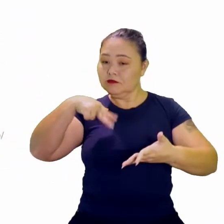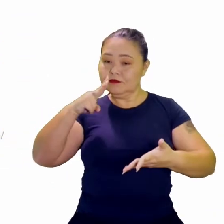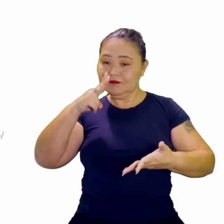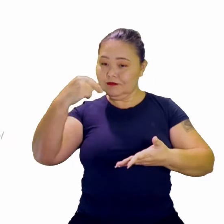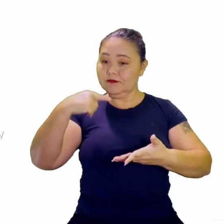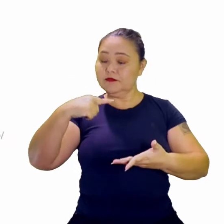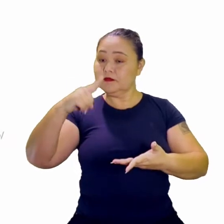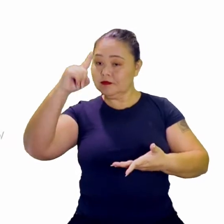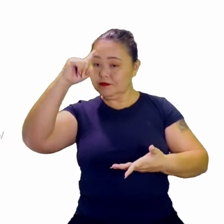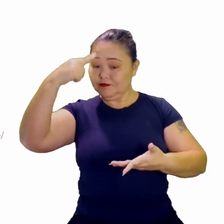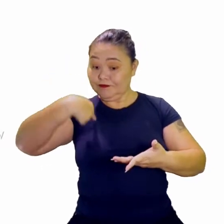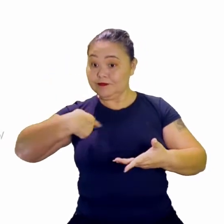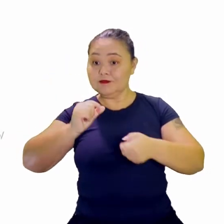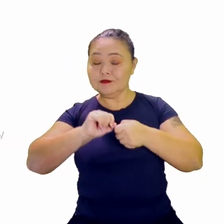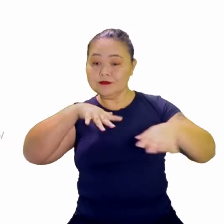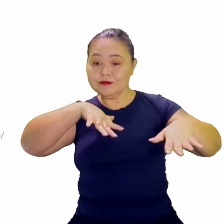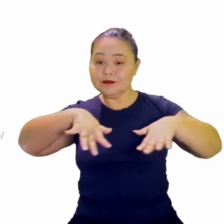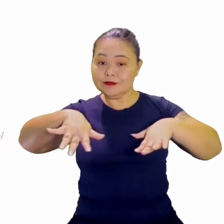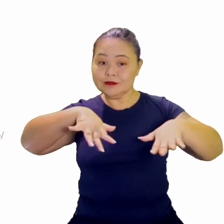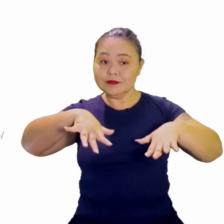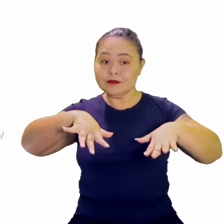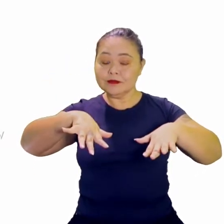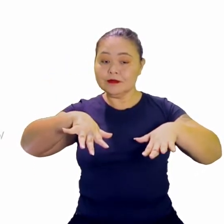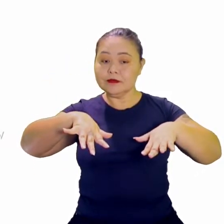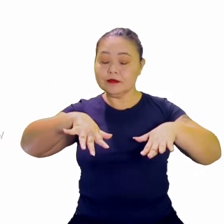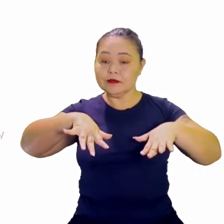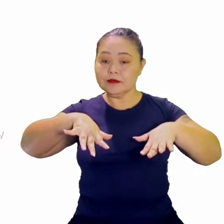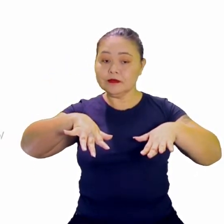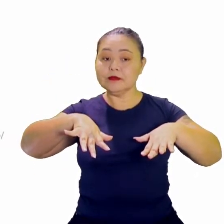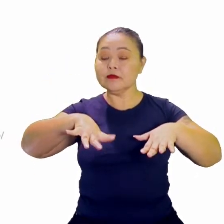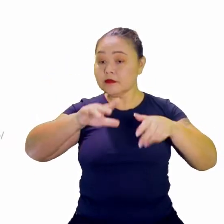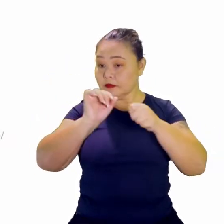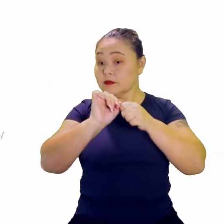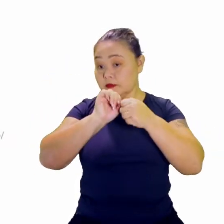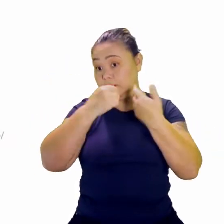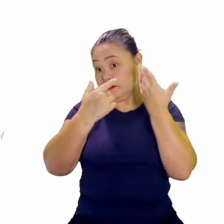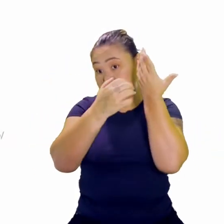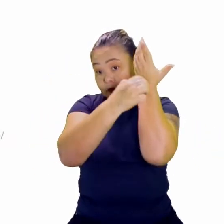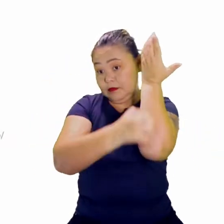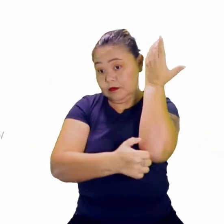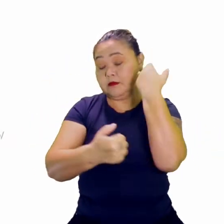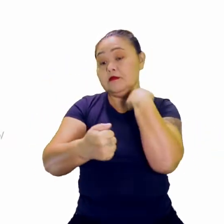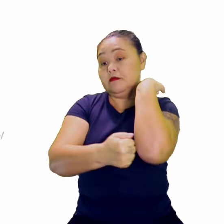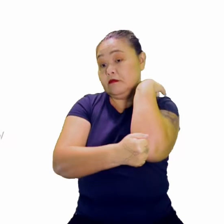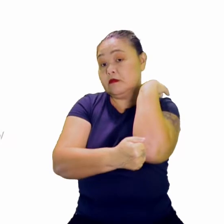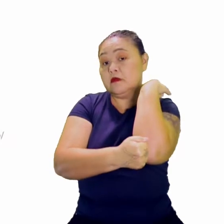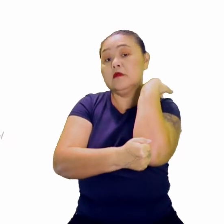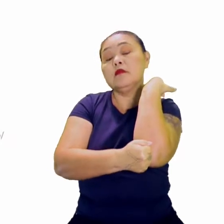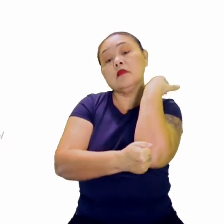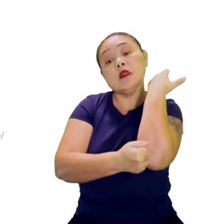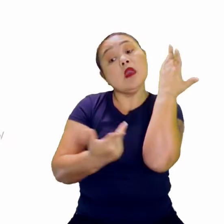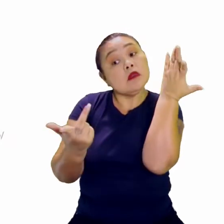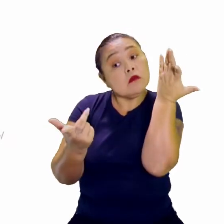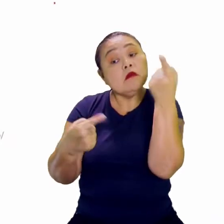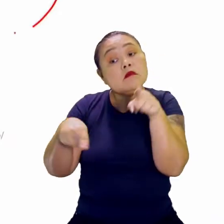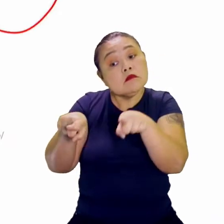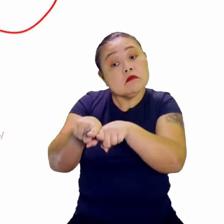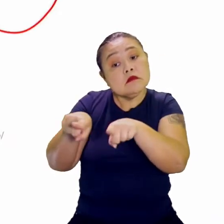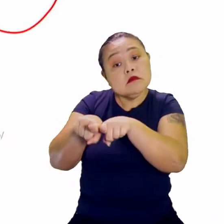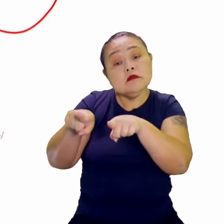vamos remeter isso aqui ao músculo esquelético, e pode acontecer de uma